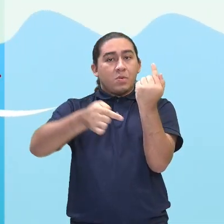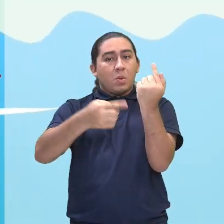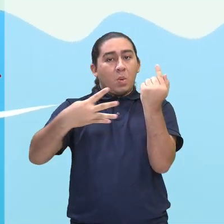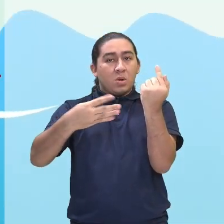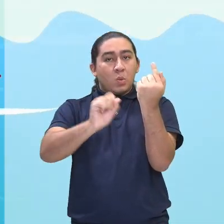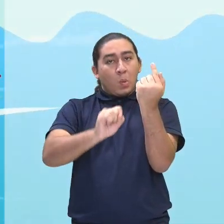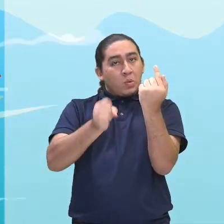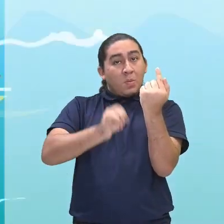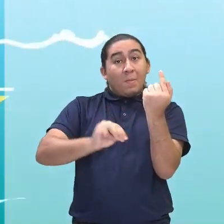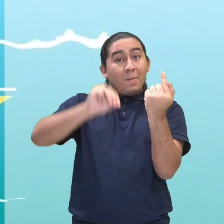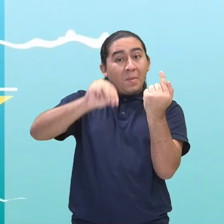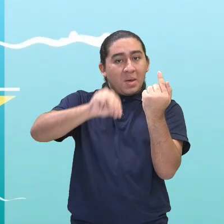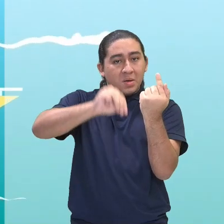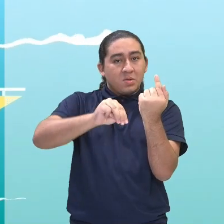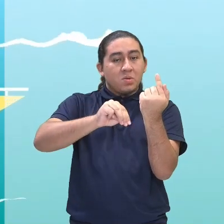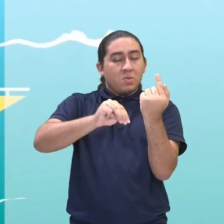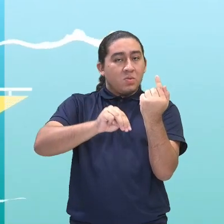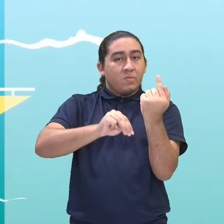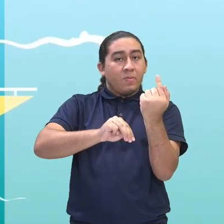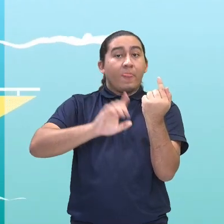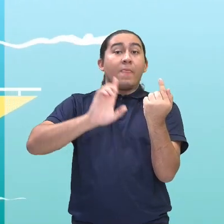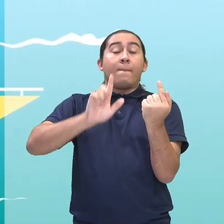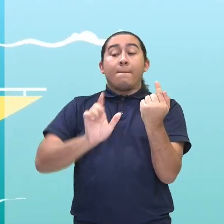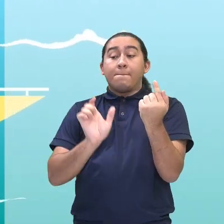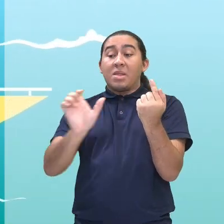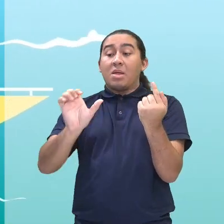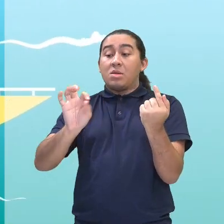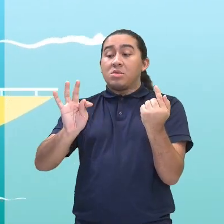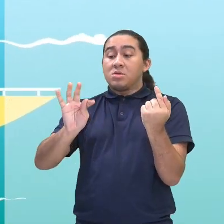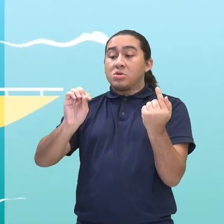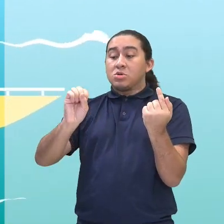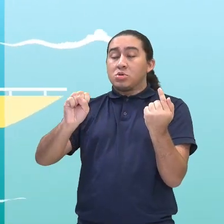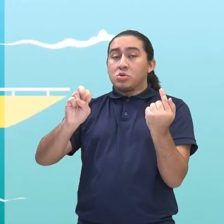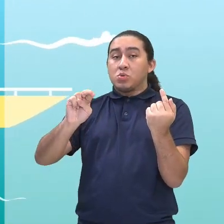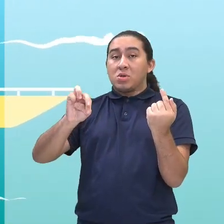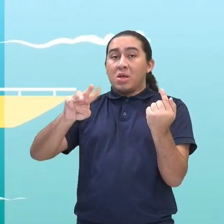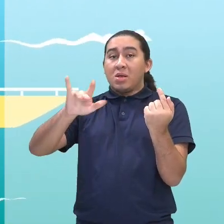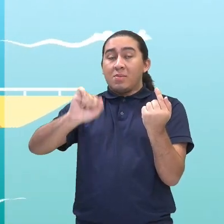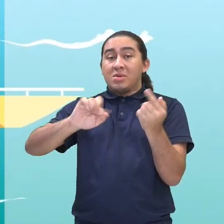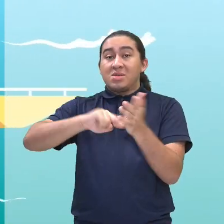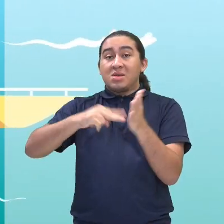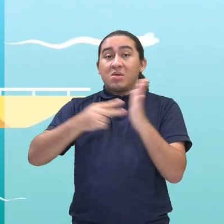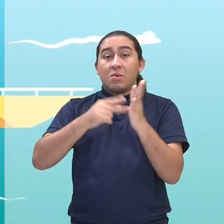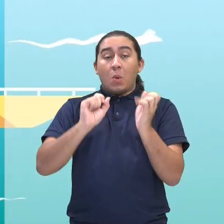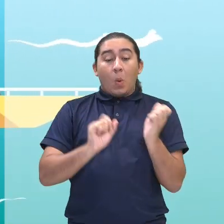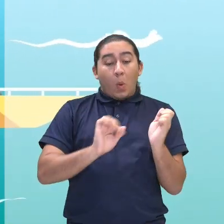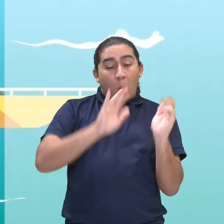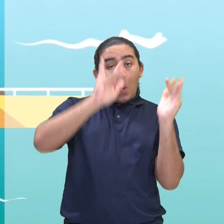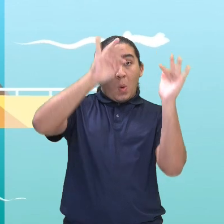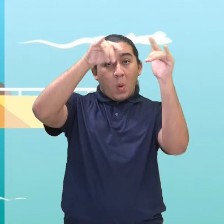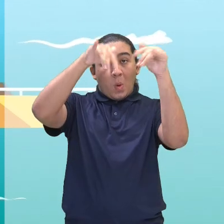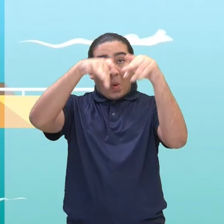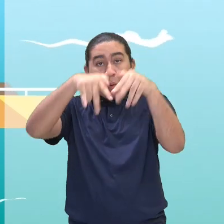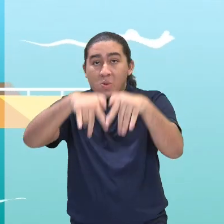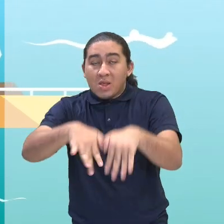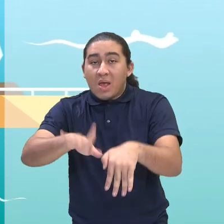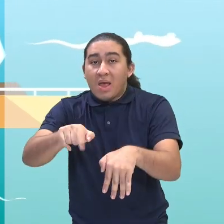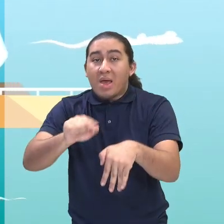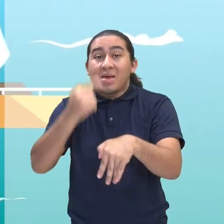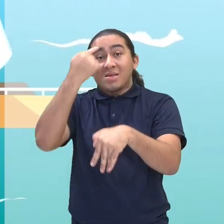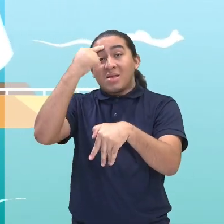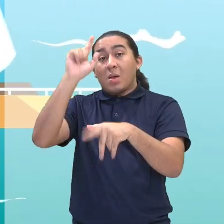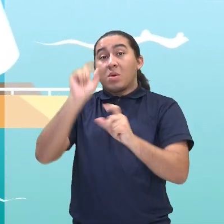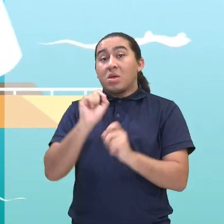30,48 metros. A palavra tsunami, que em japonês quer dizer onda portuária, surge da ideia que o mesmo